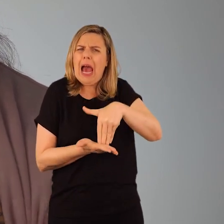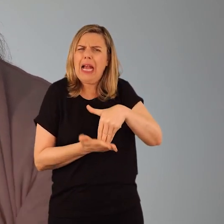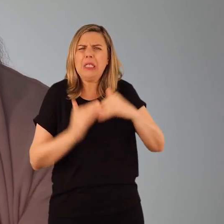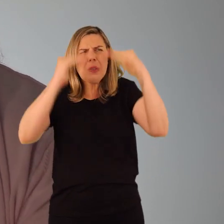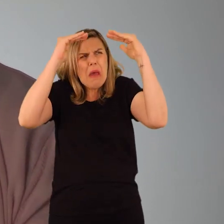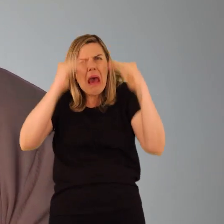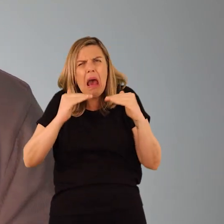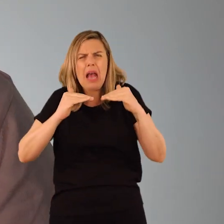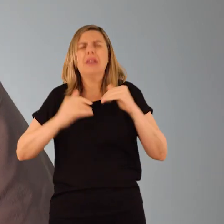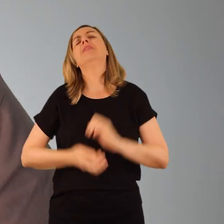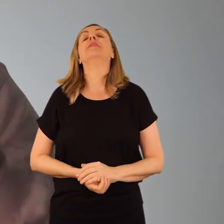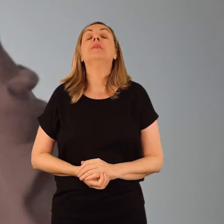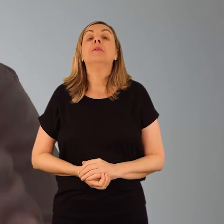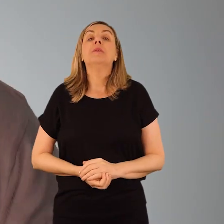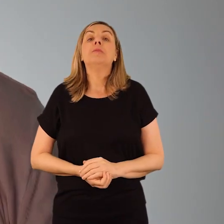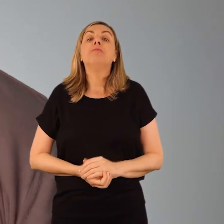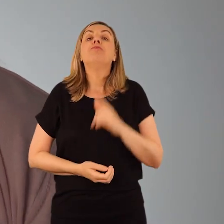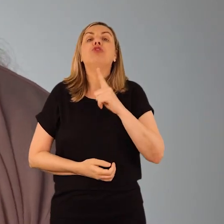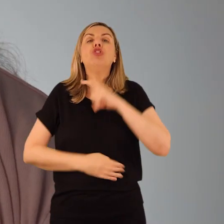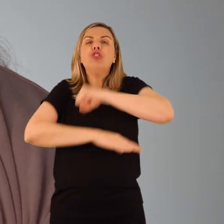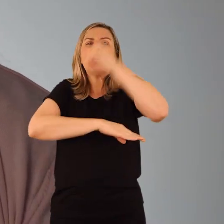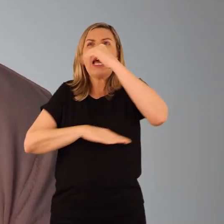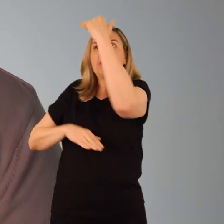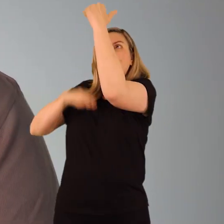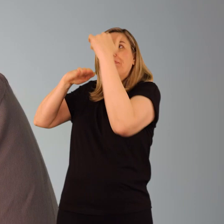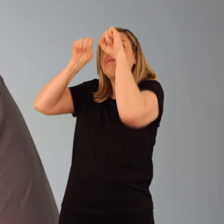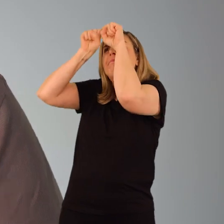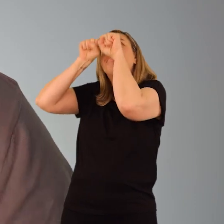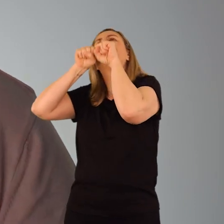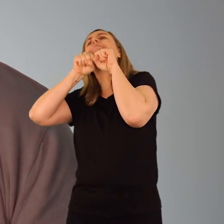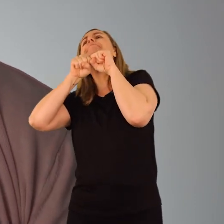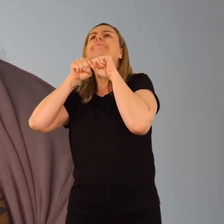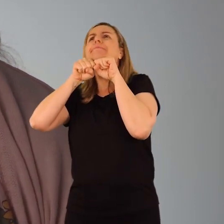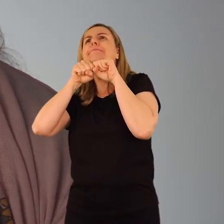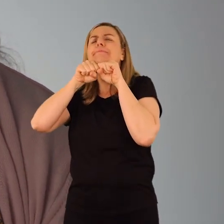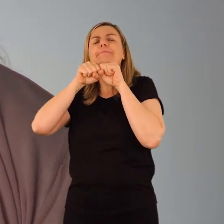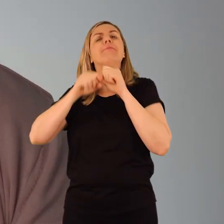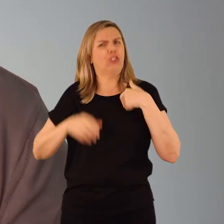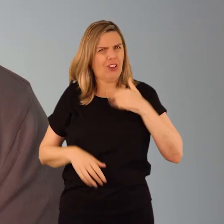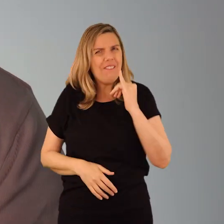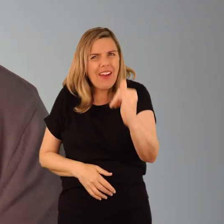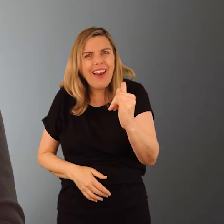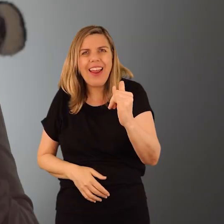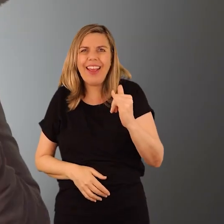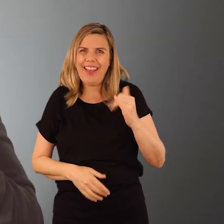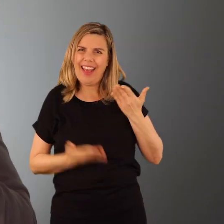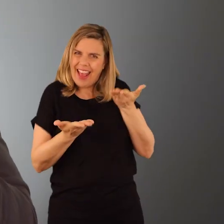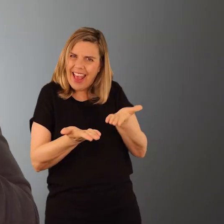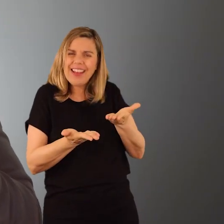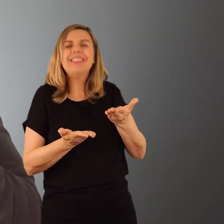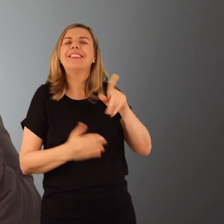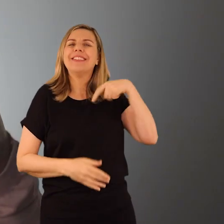assim, embaixo, meio embaixo da terra mesmo, né? Aí tinha uma janelinha, né? Que eu ficava ali e eu já falei para vocês da Tereza, essa